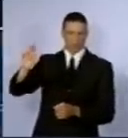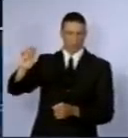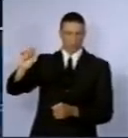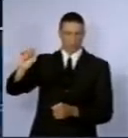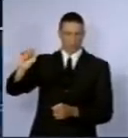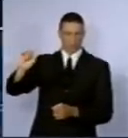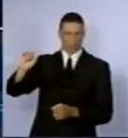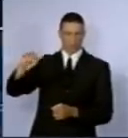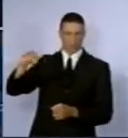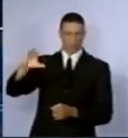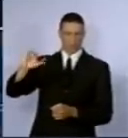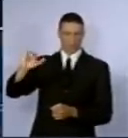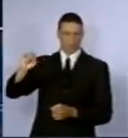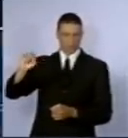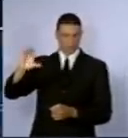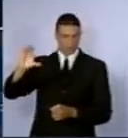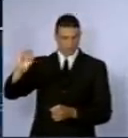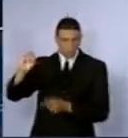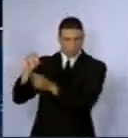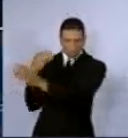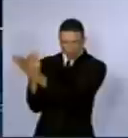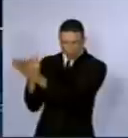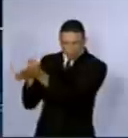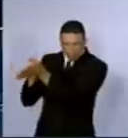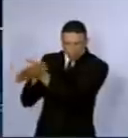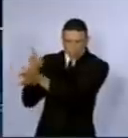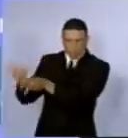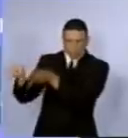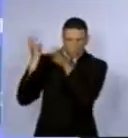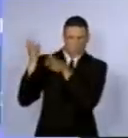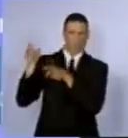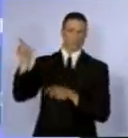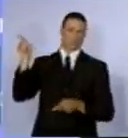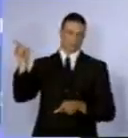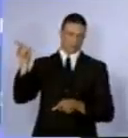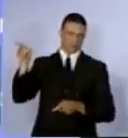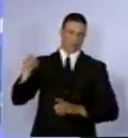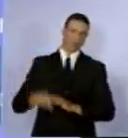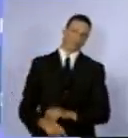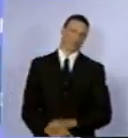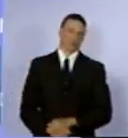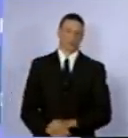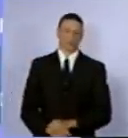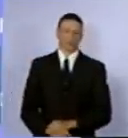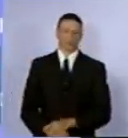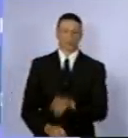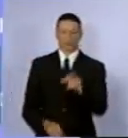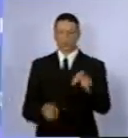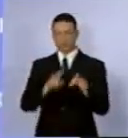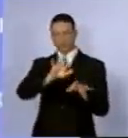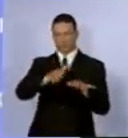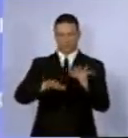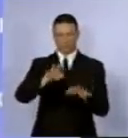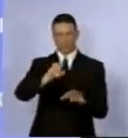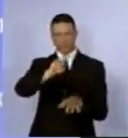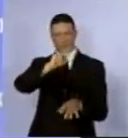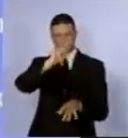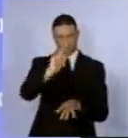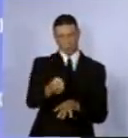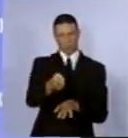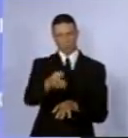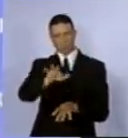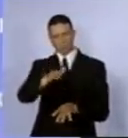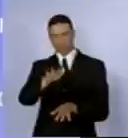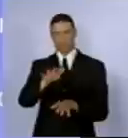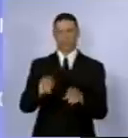estando relacionado com essa razão de 4.342 por mil. Bom, aqui nós temos